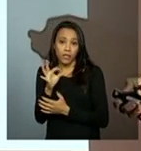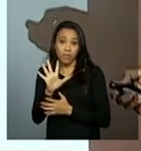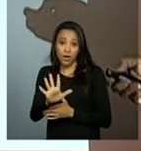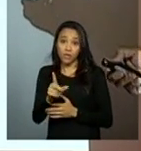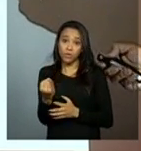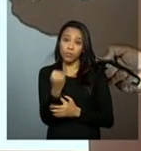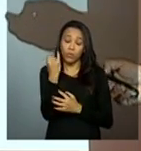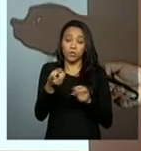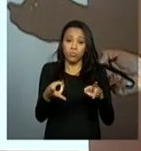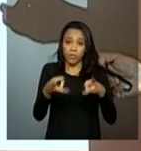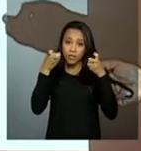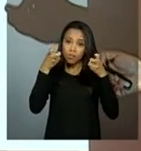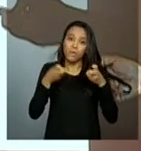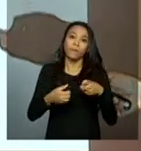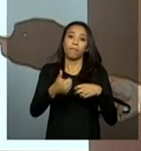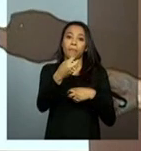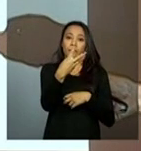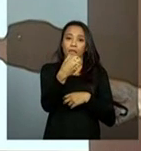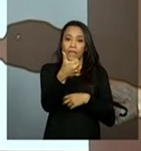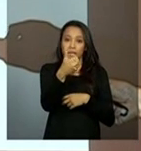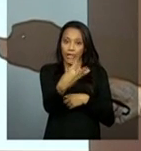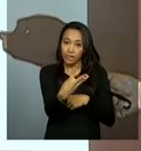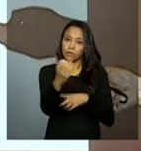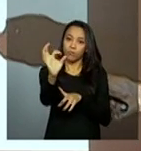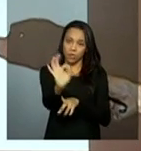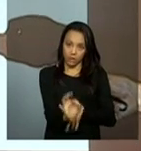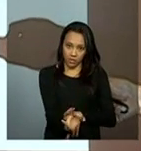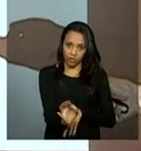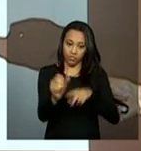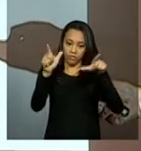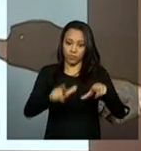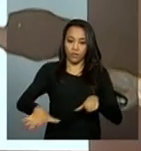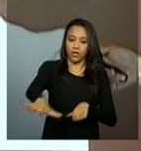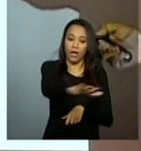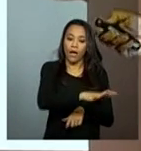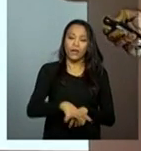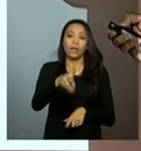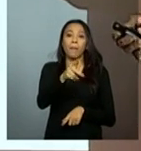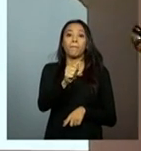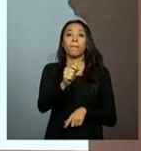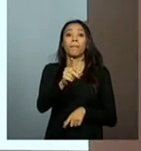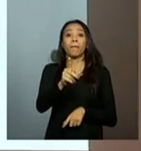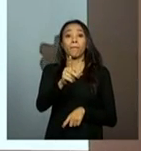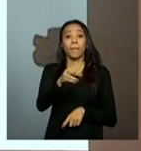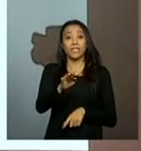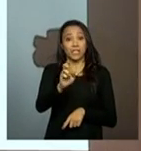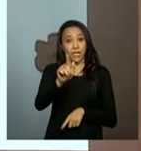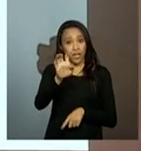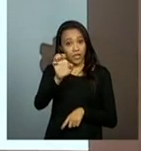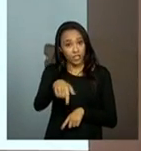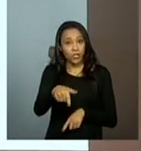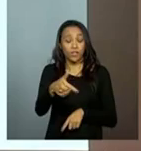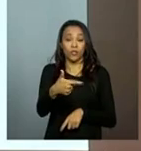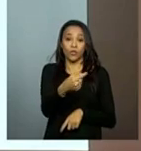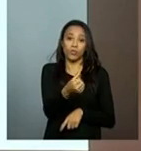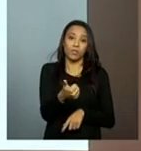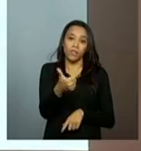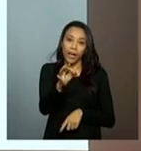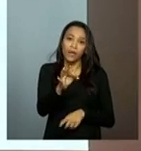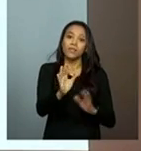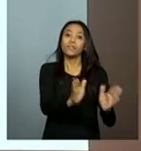notar, 13% das pastagens de 2010 se tornaram vegetação secundária